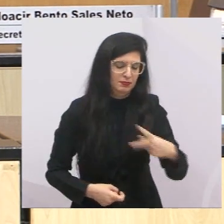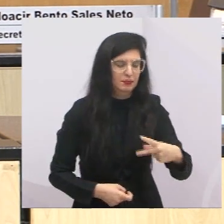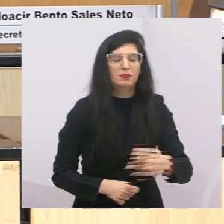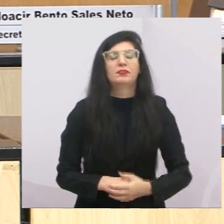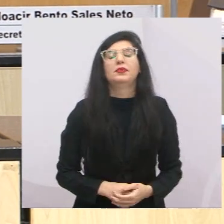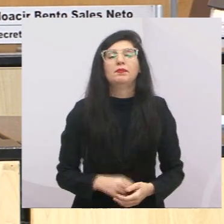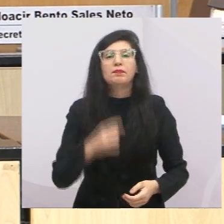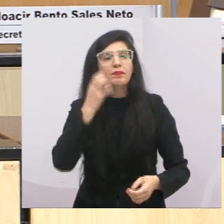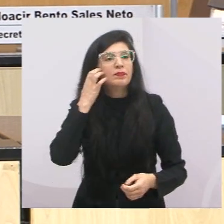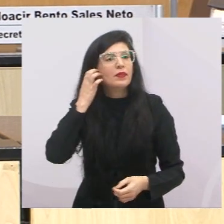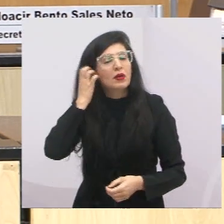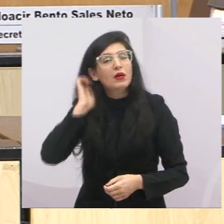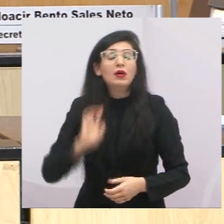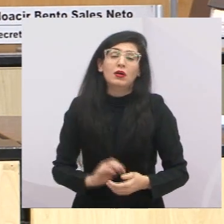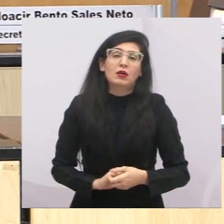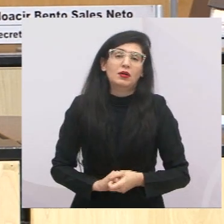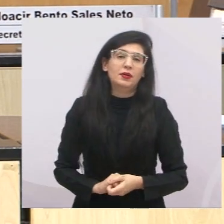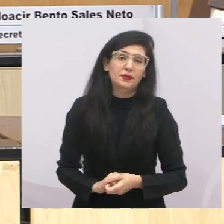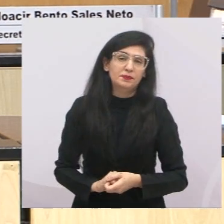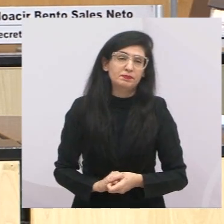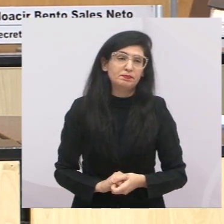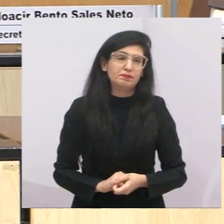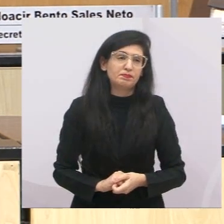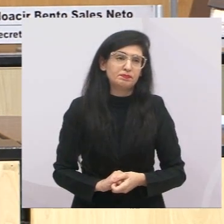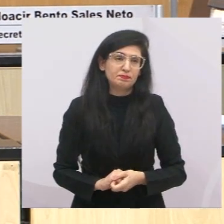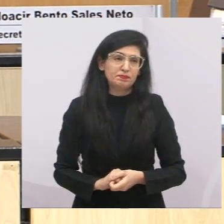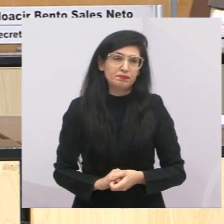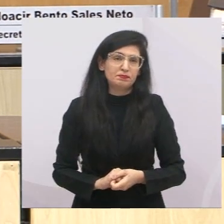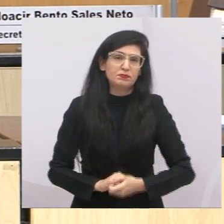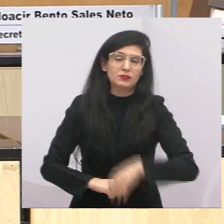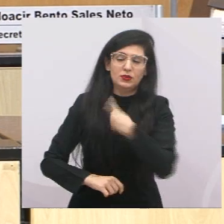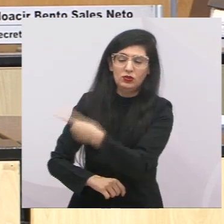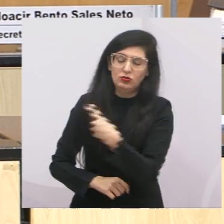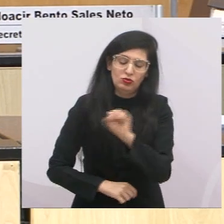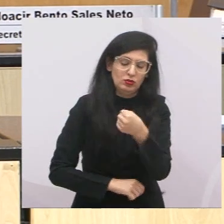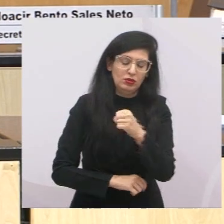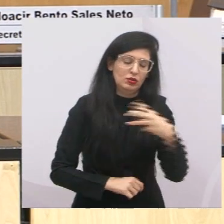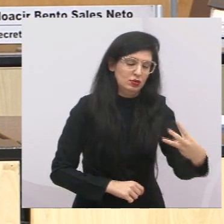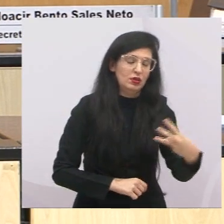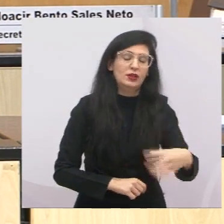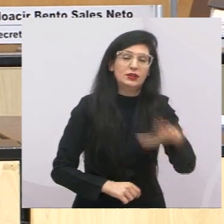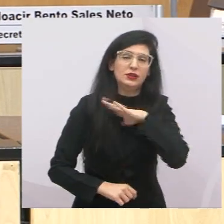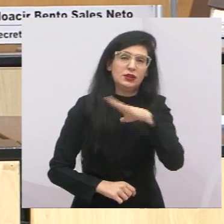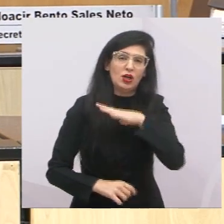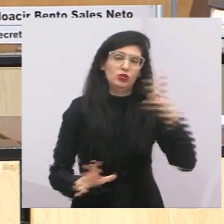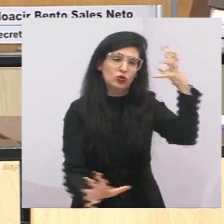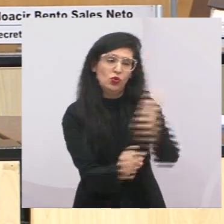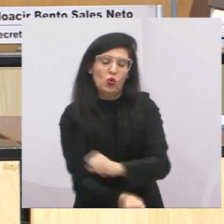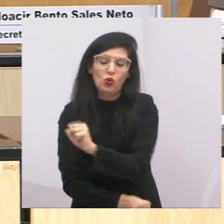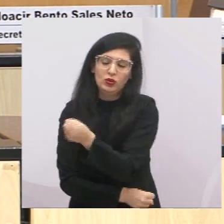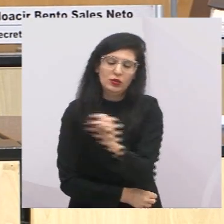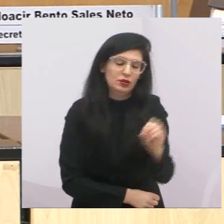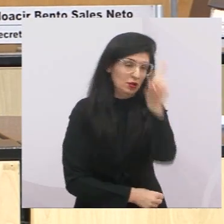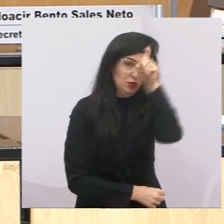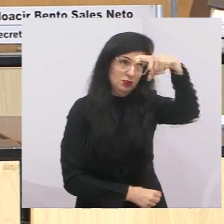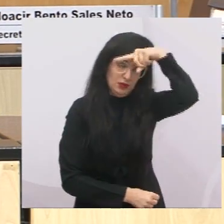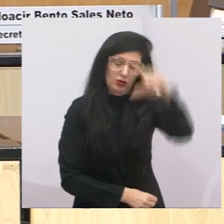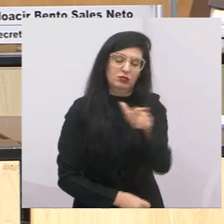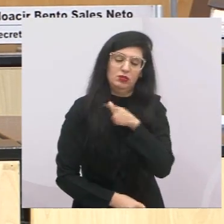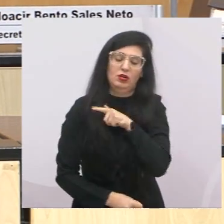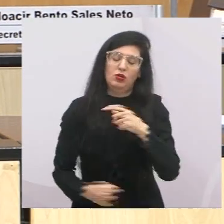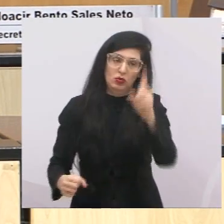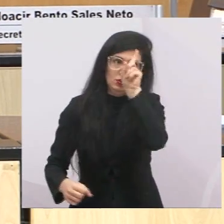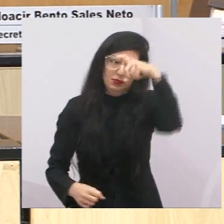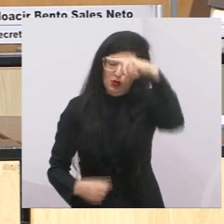meio de uma rede própria e credenciada, distribuída em 173 municípios do Estado, com 80 hospitais, além de um hospital próprio, de